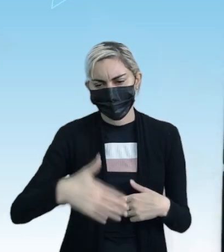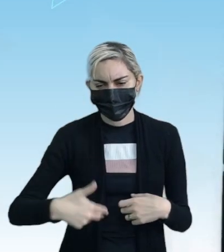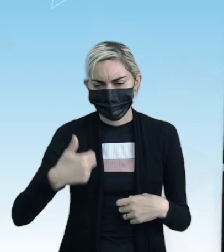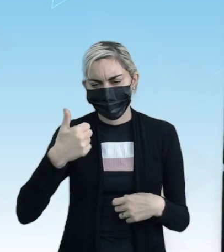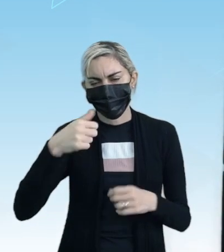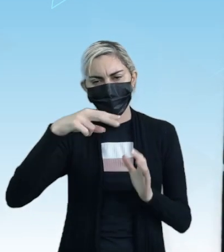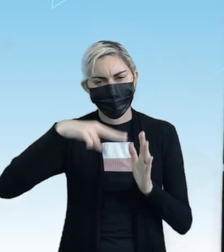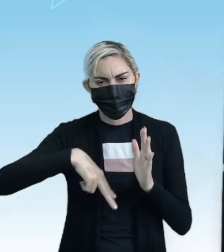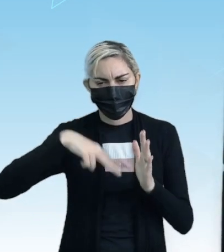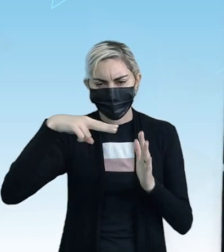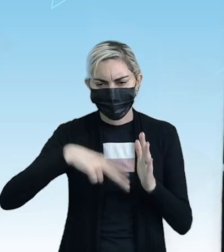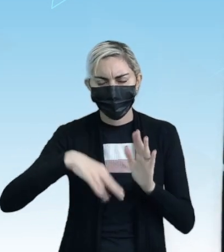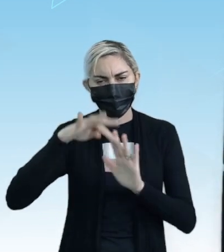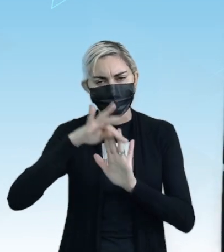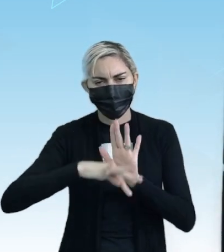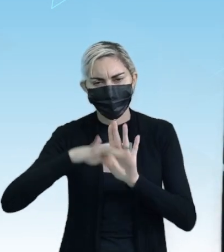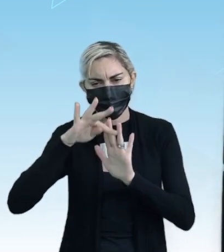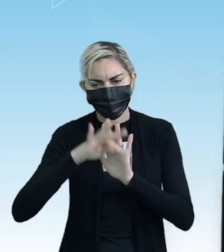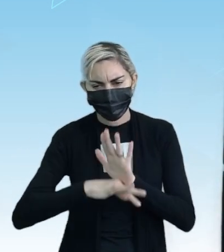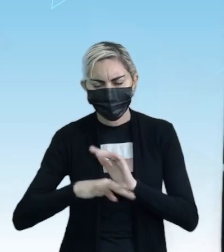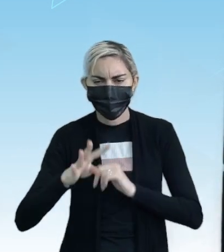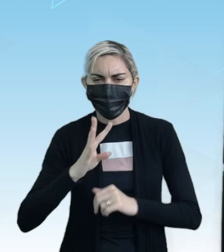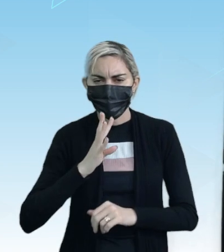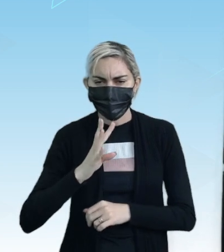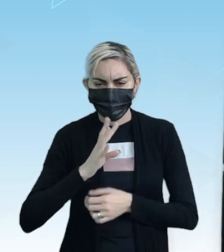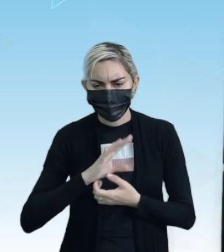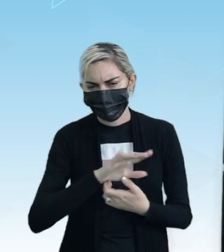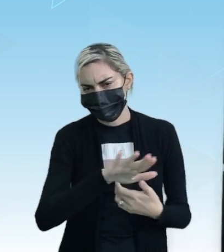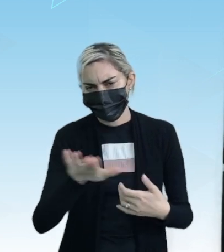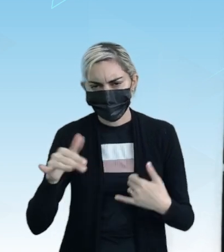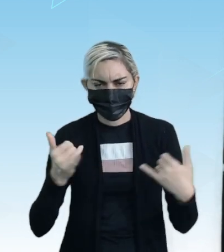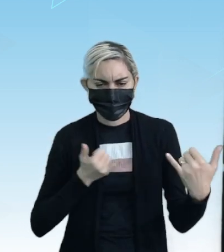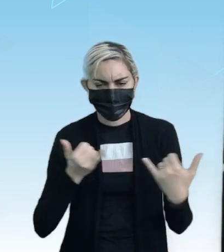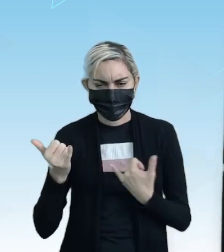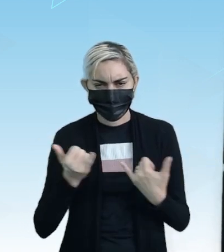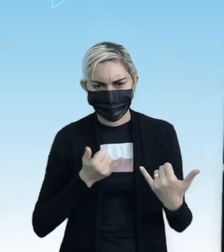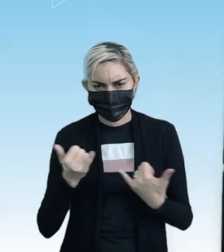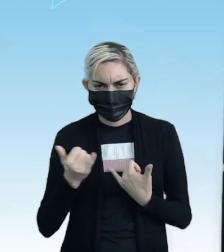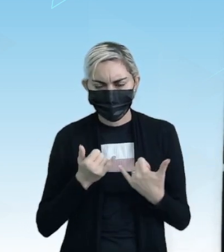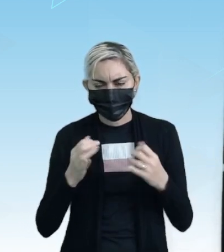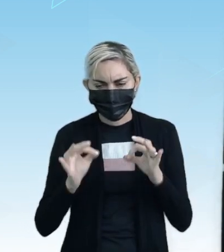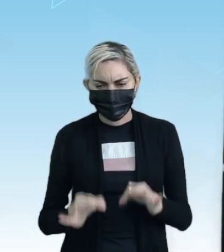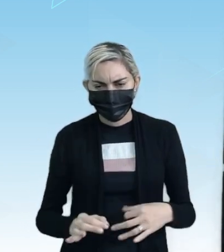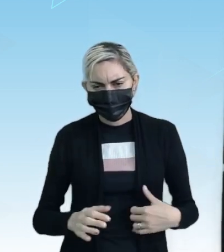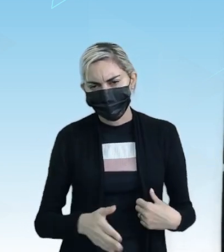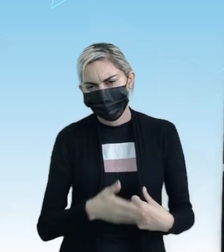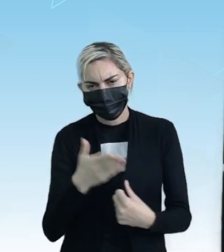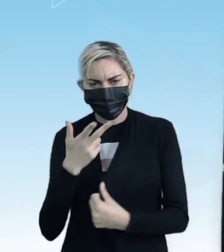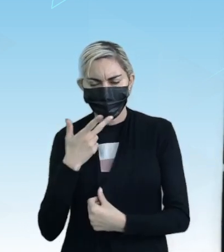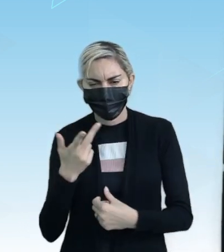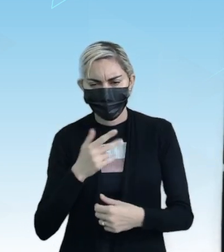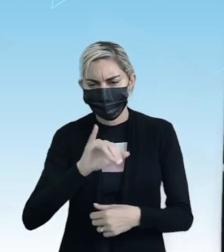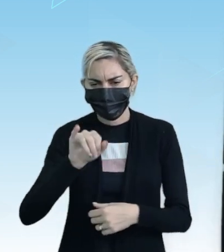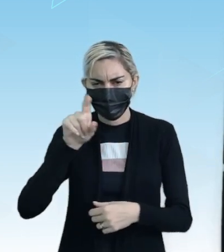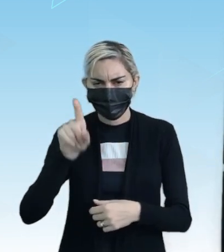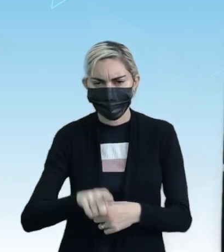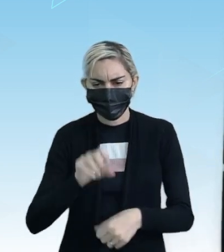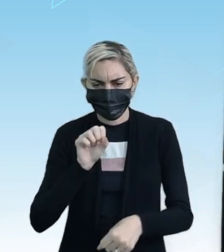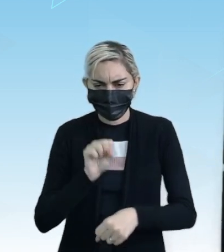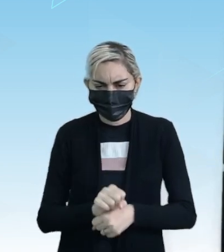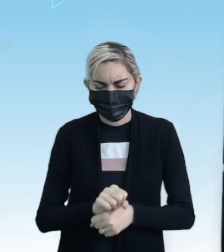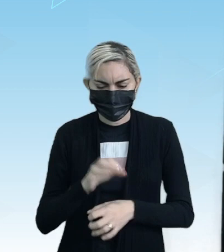da leitura e do texto, conhecer essas informações, certo? Quando eu digo assim, José parou